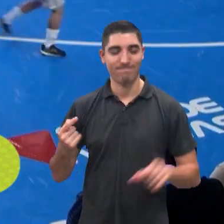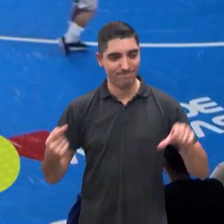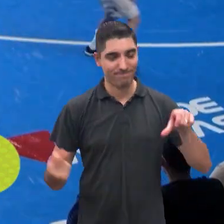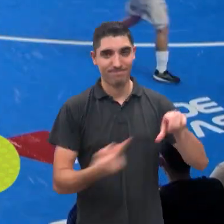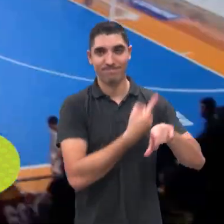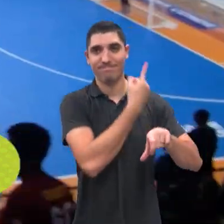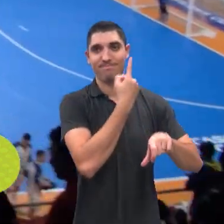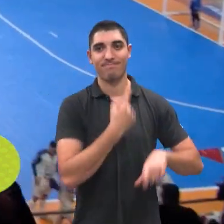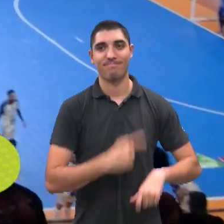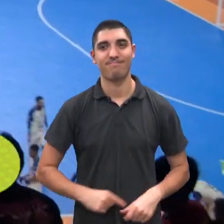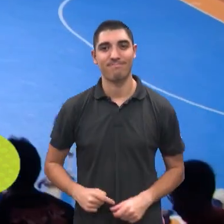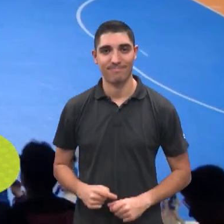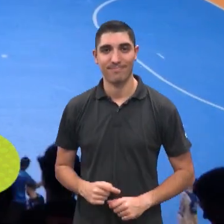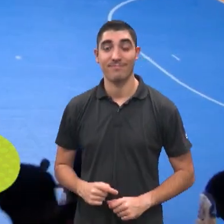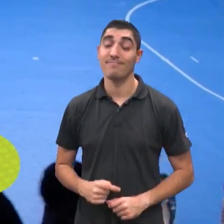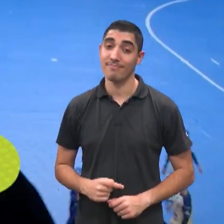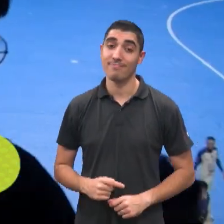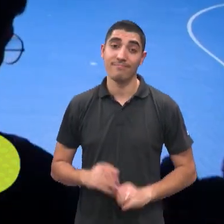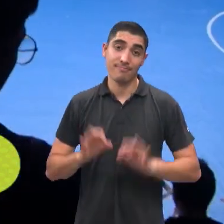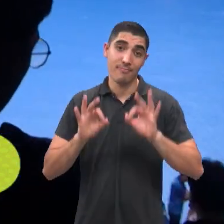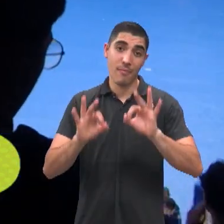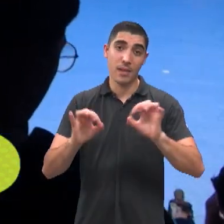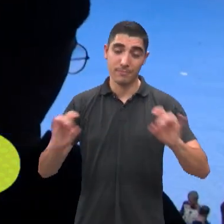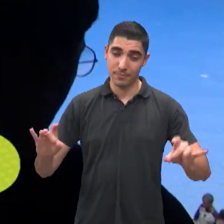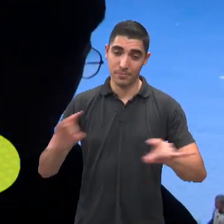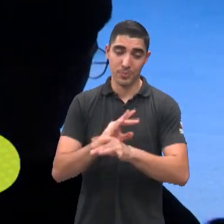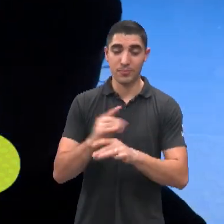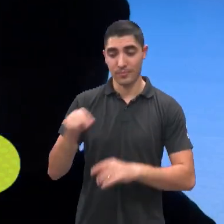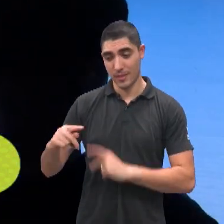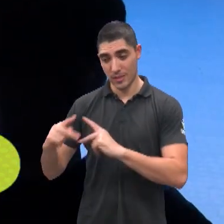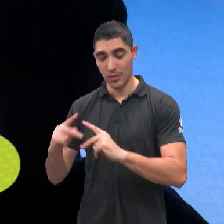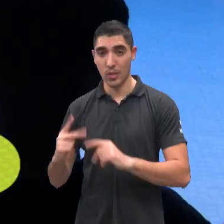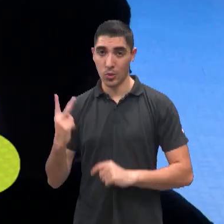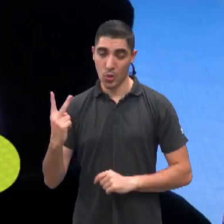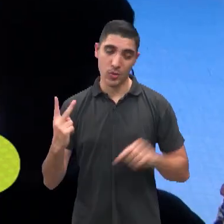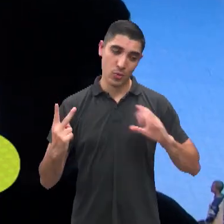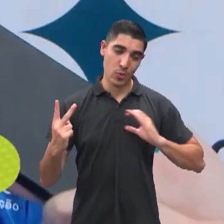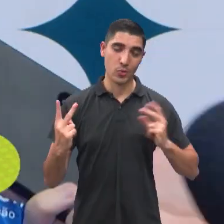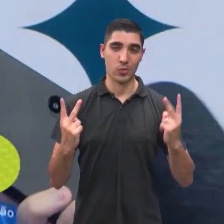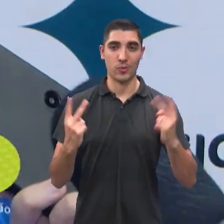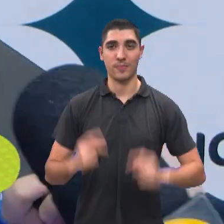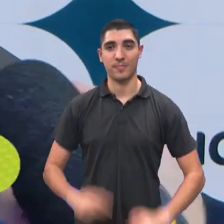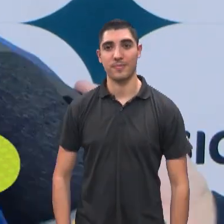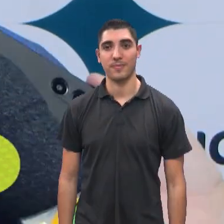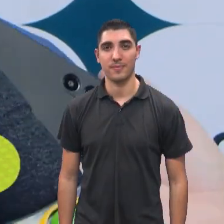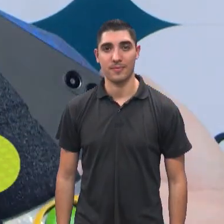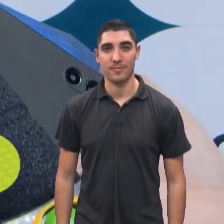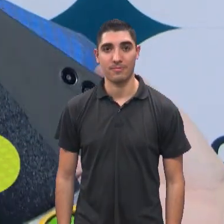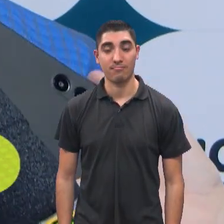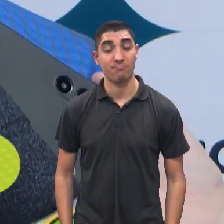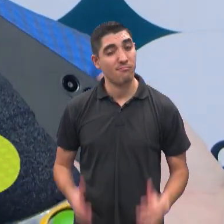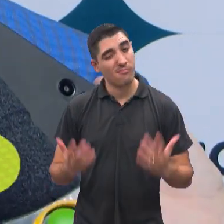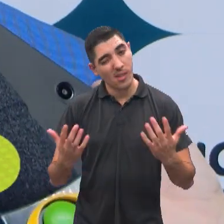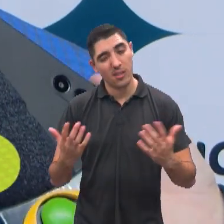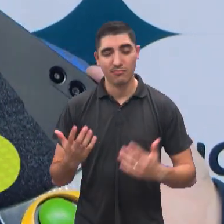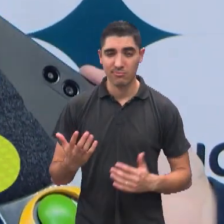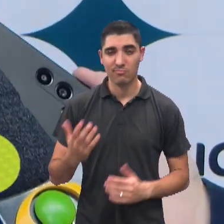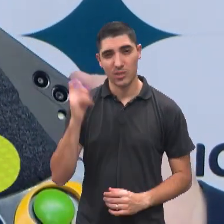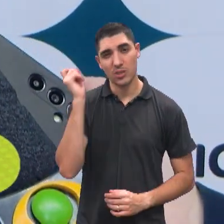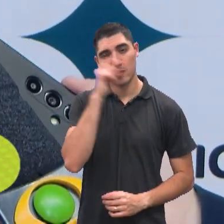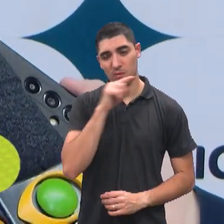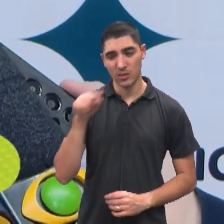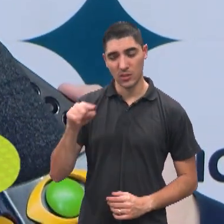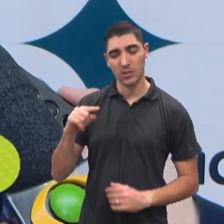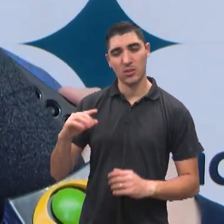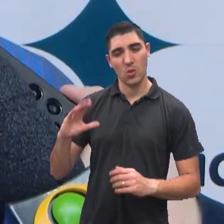Fim de partida, São José 2, Corinthians 2. Um jogo difícil, né? Contra o